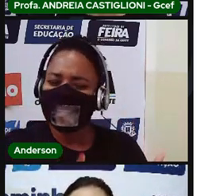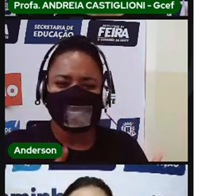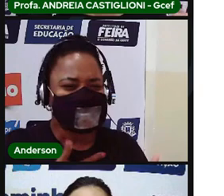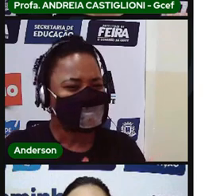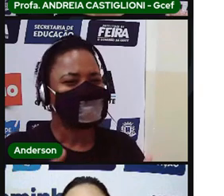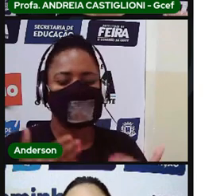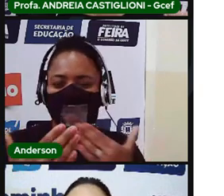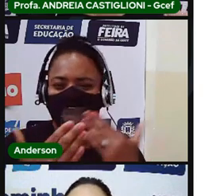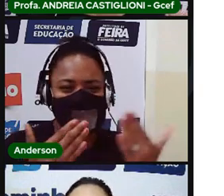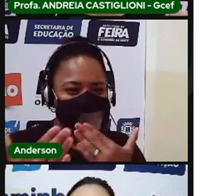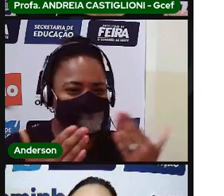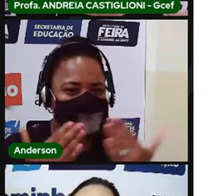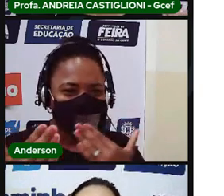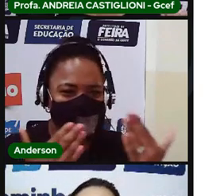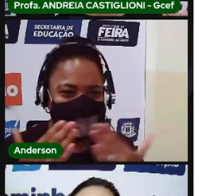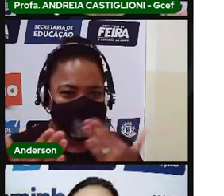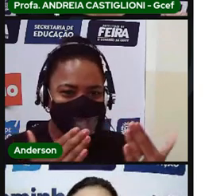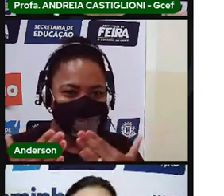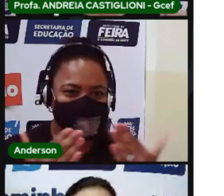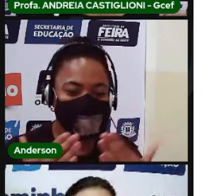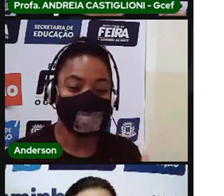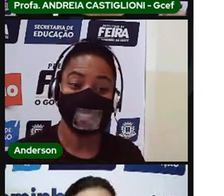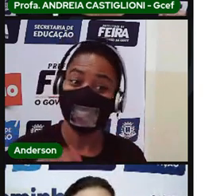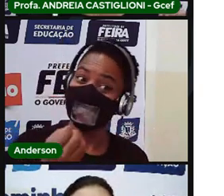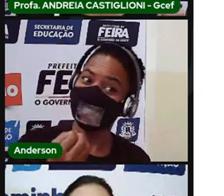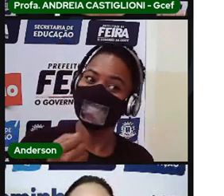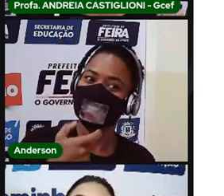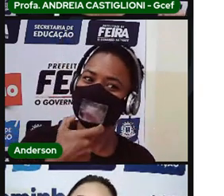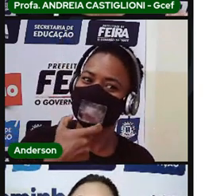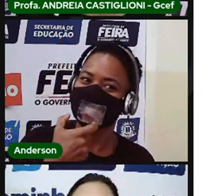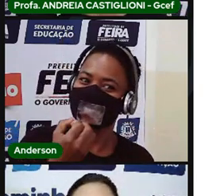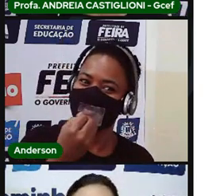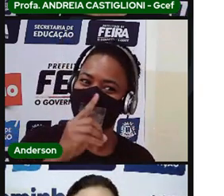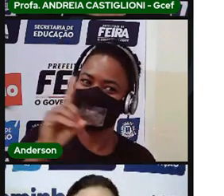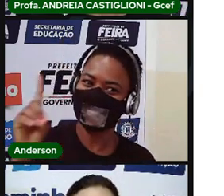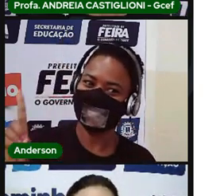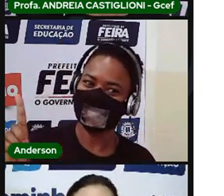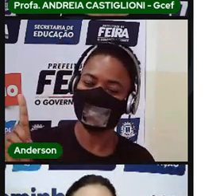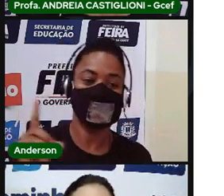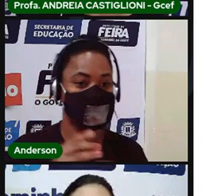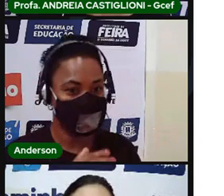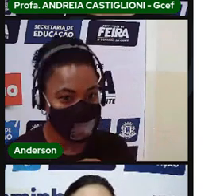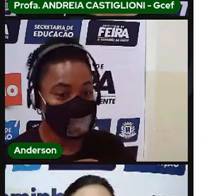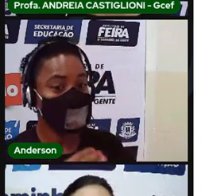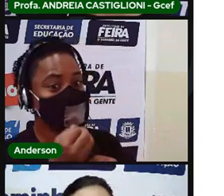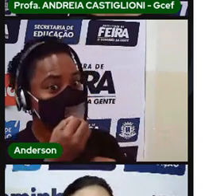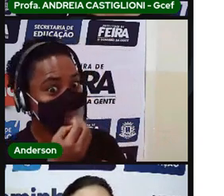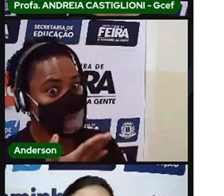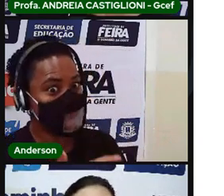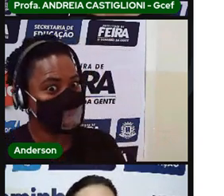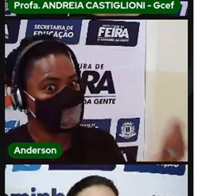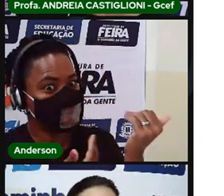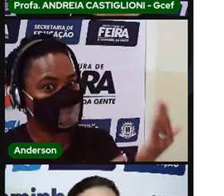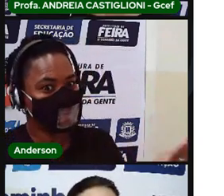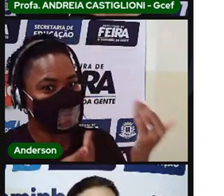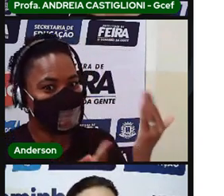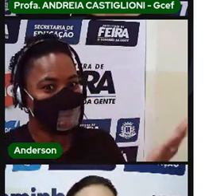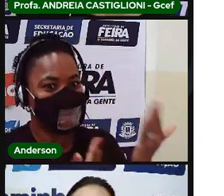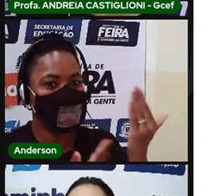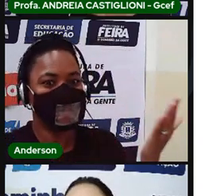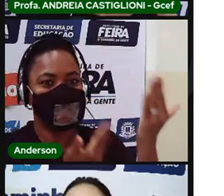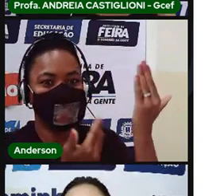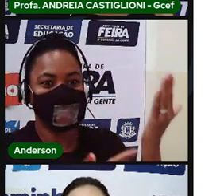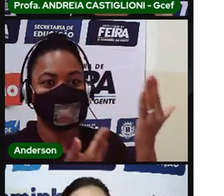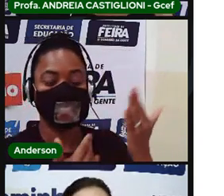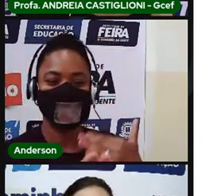essa manhã, falando Good sobre protagonismo juvenil. Inclusive, já começar agradecendo pelo convite.